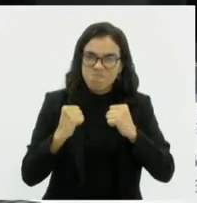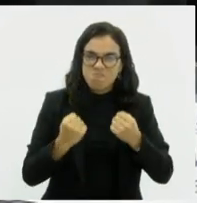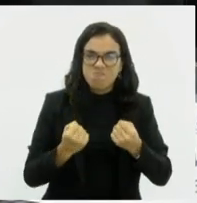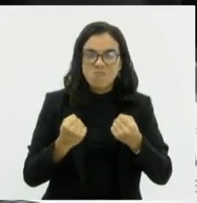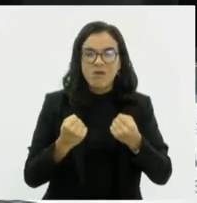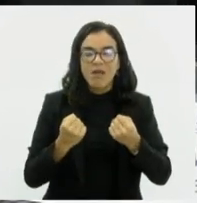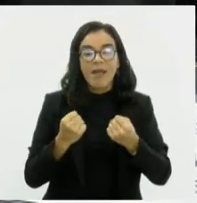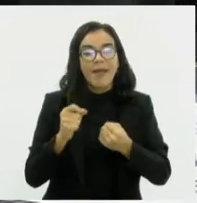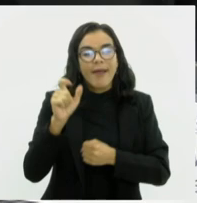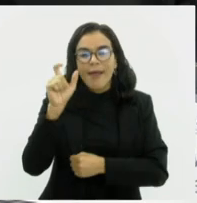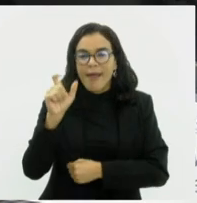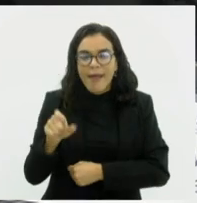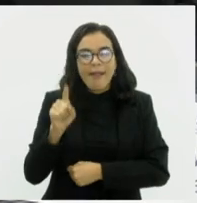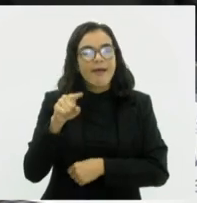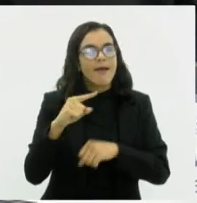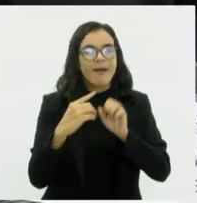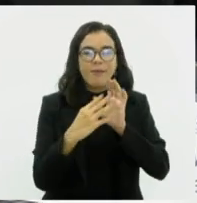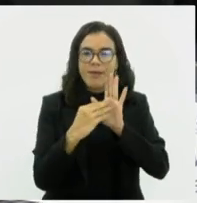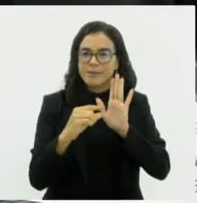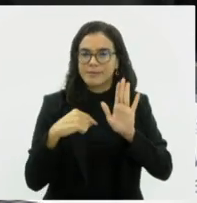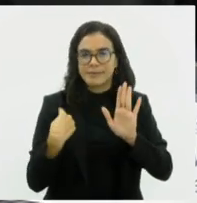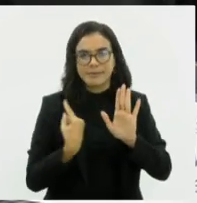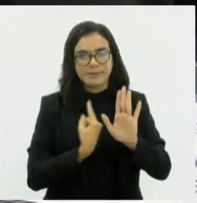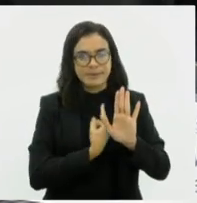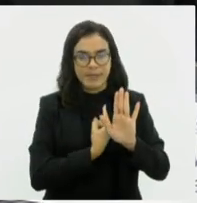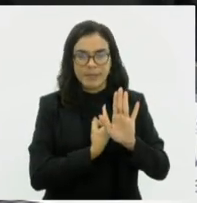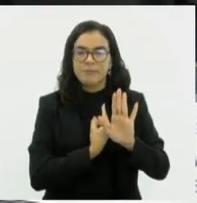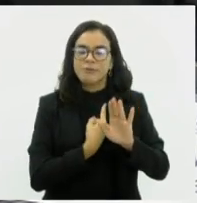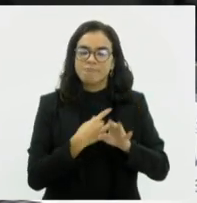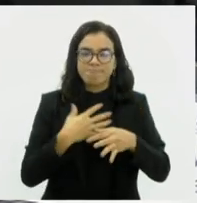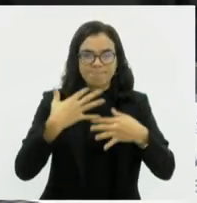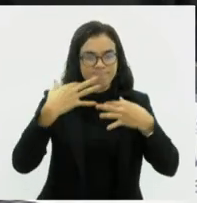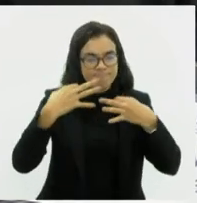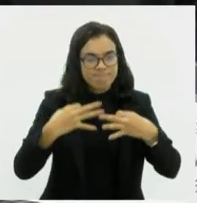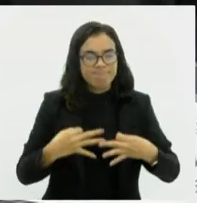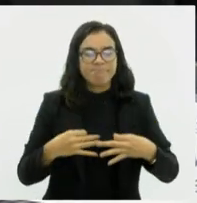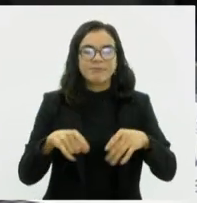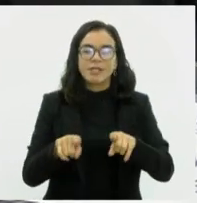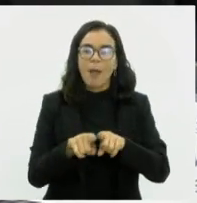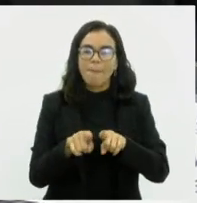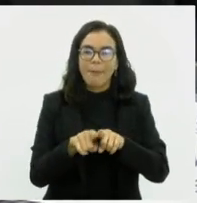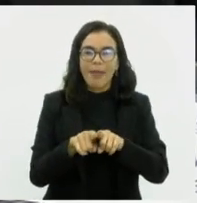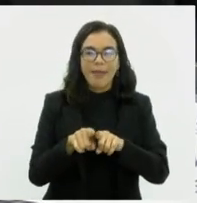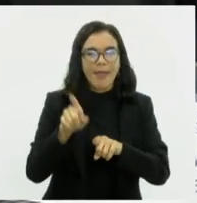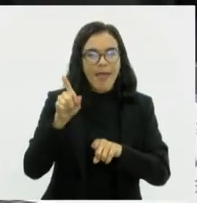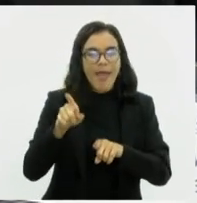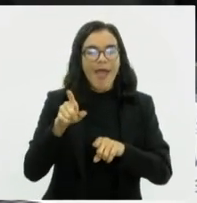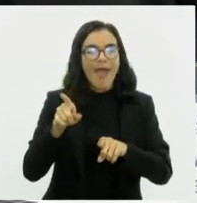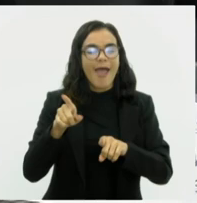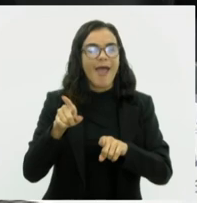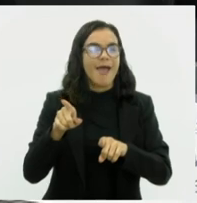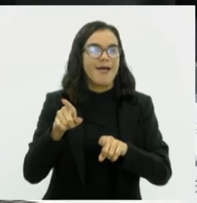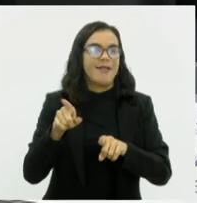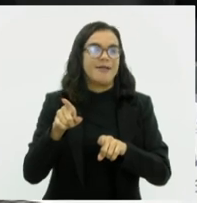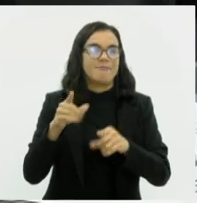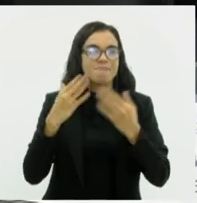Ela é um exemplo para todos nós, e tenho certeza que é motivo de orgulho para os pais e para quem